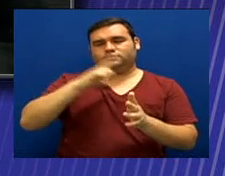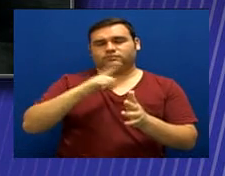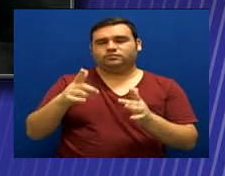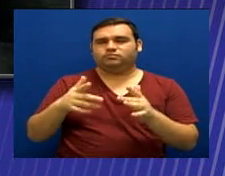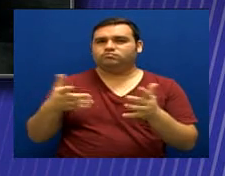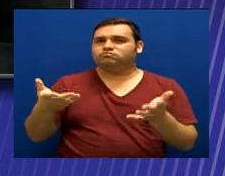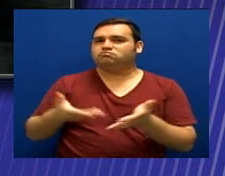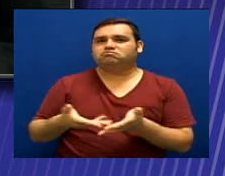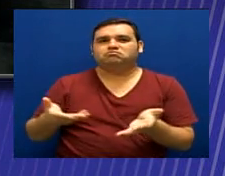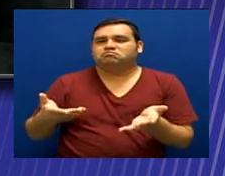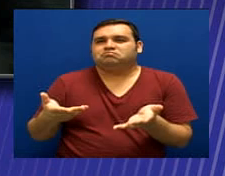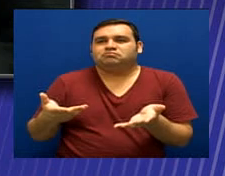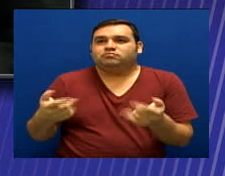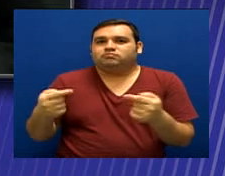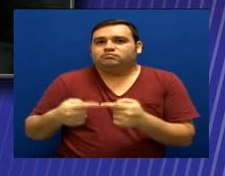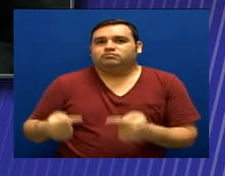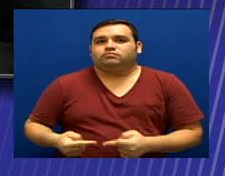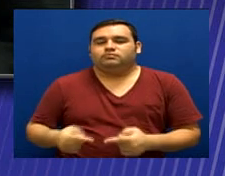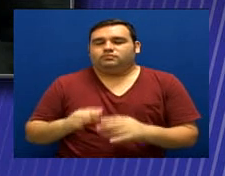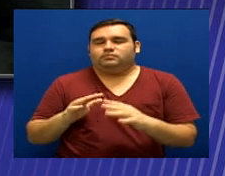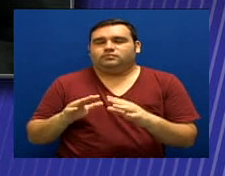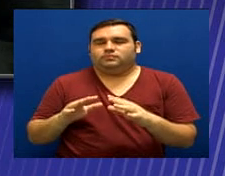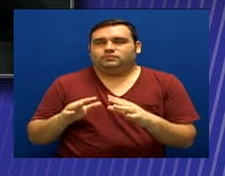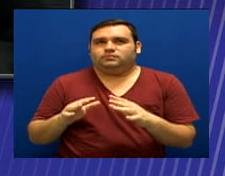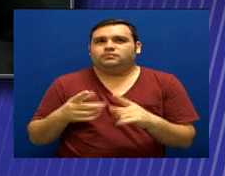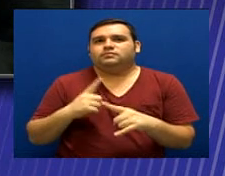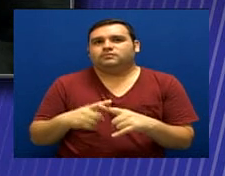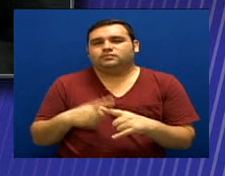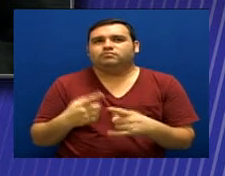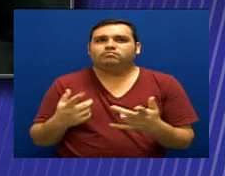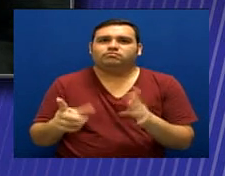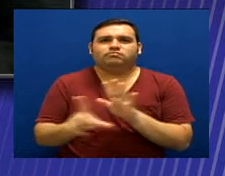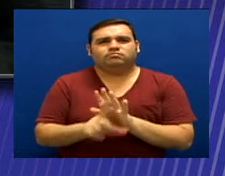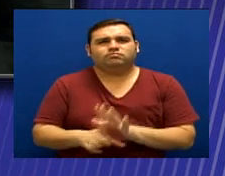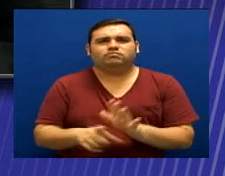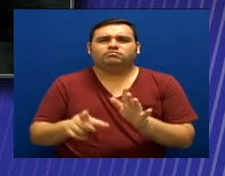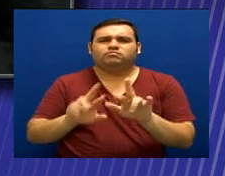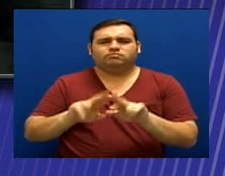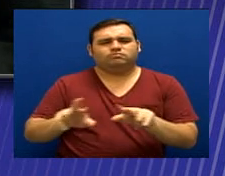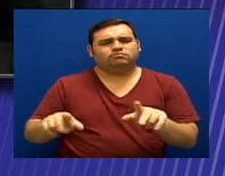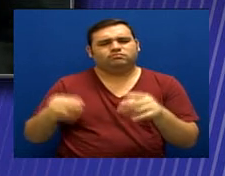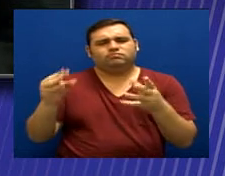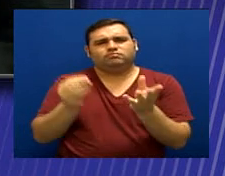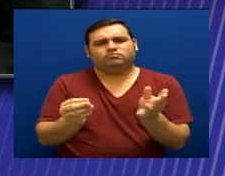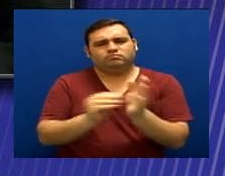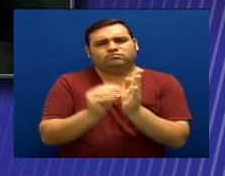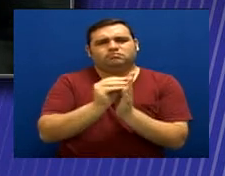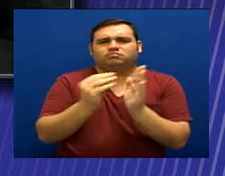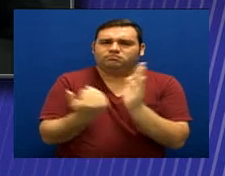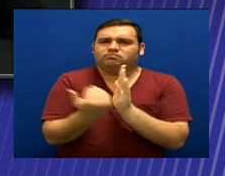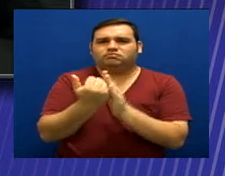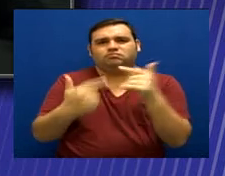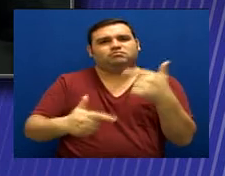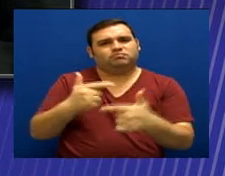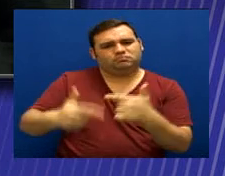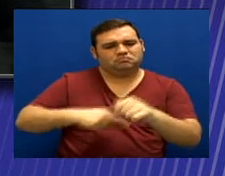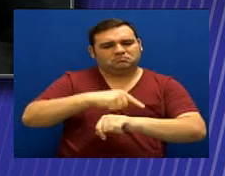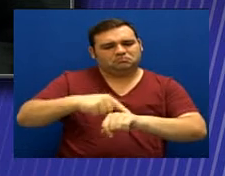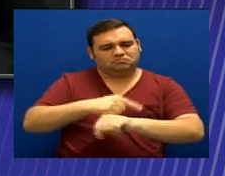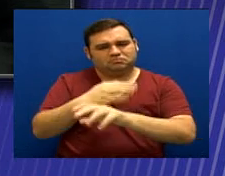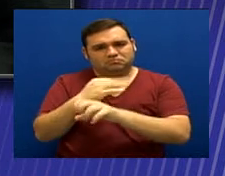isso em função das próprias corporações adicionais tempo de serviço tudo